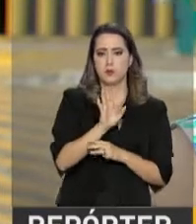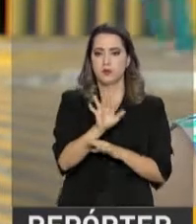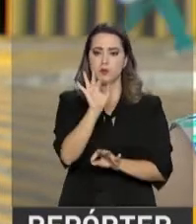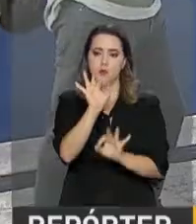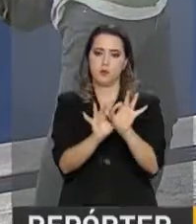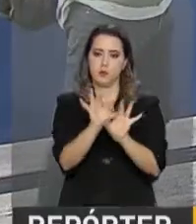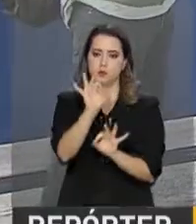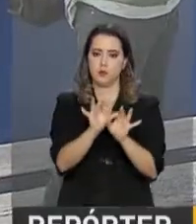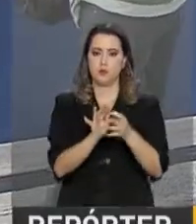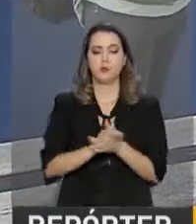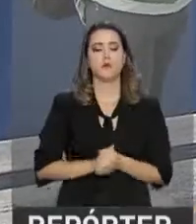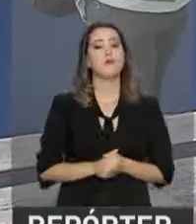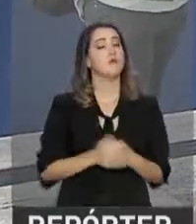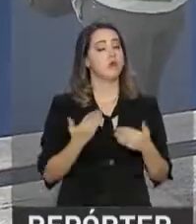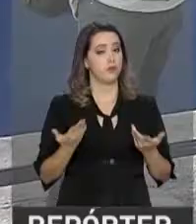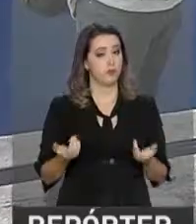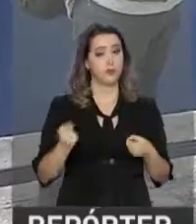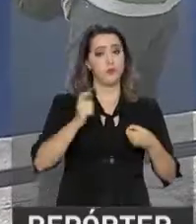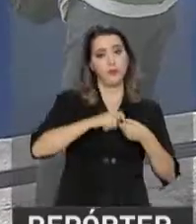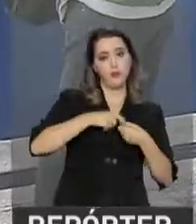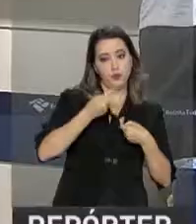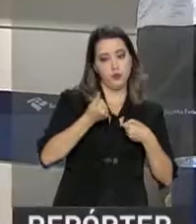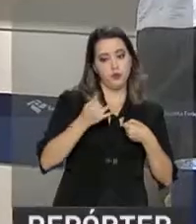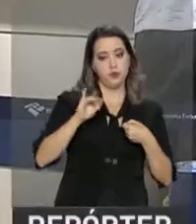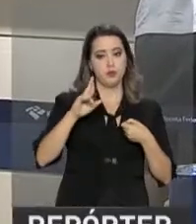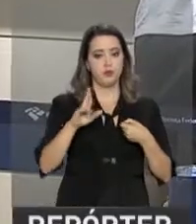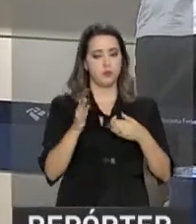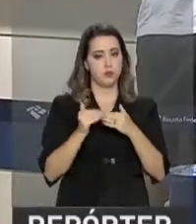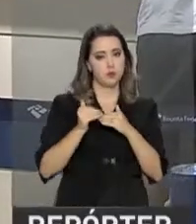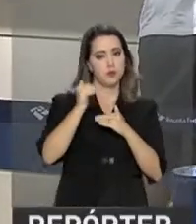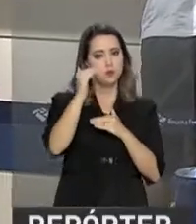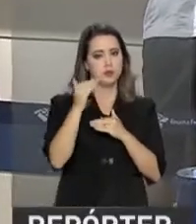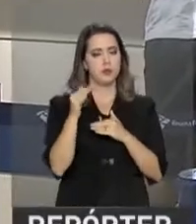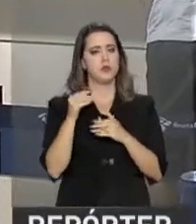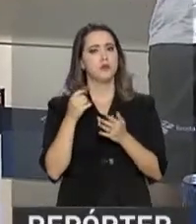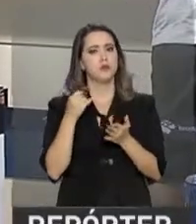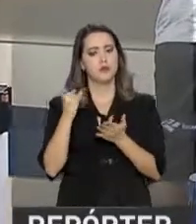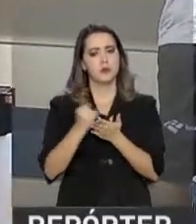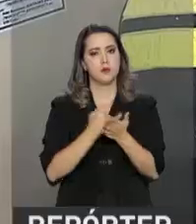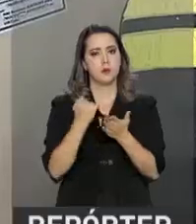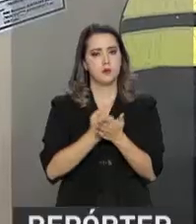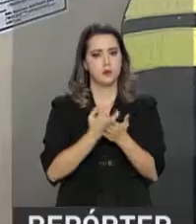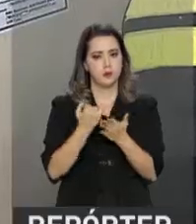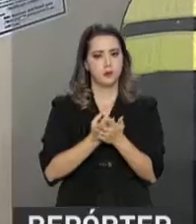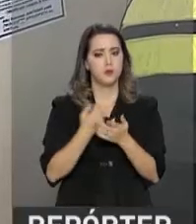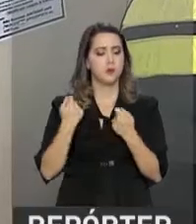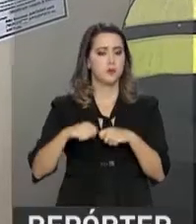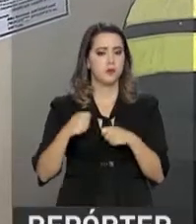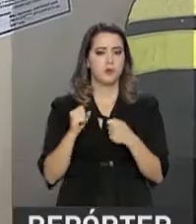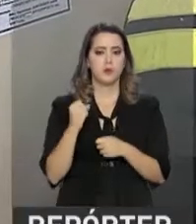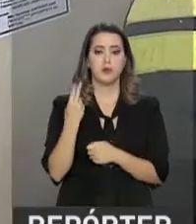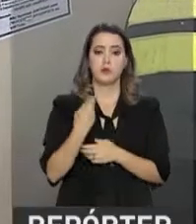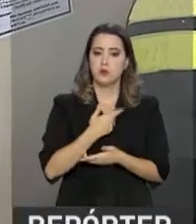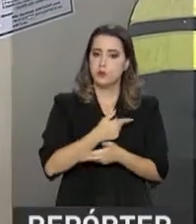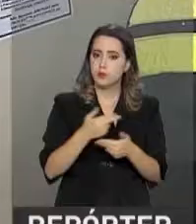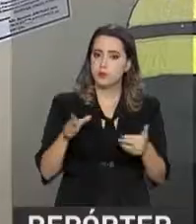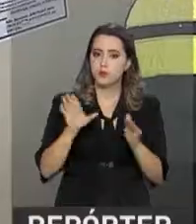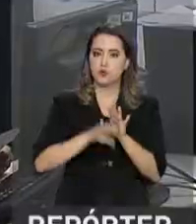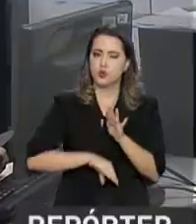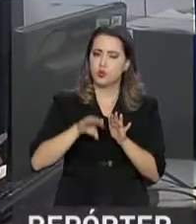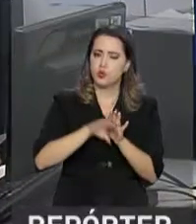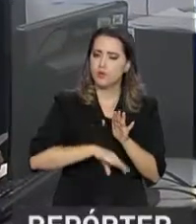organização a restituição é um direito de quem pagou mais imposto durante o ano do que o devido ou teve muitas deduções